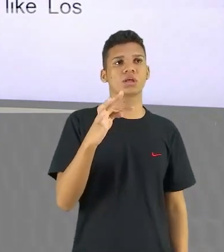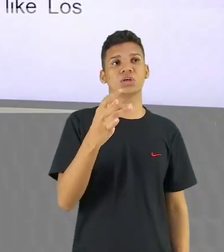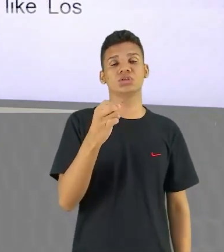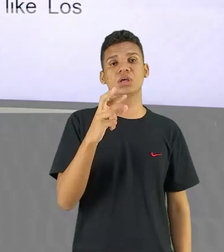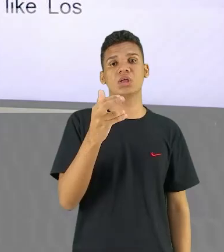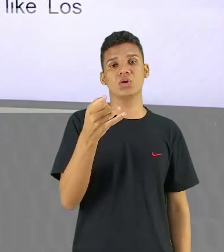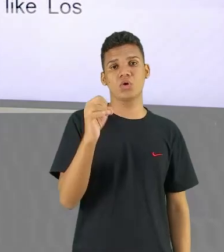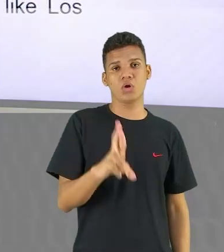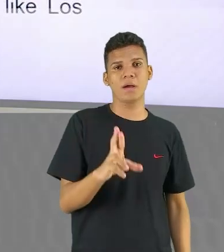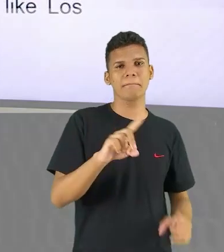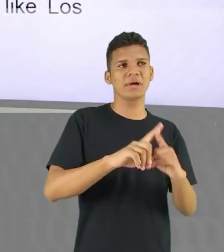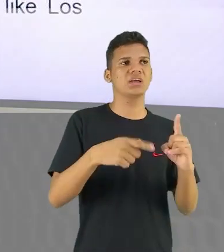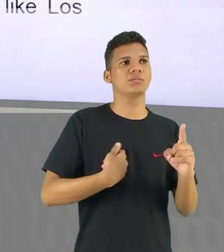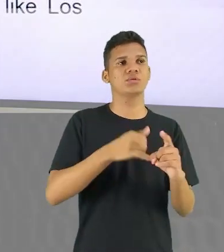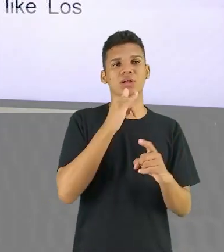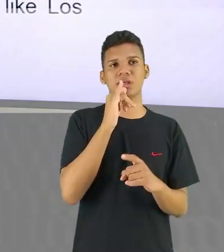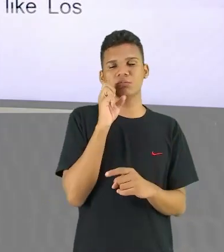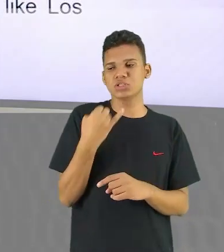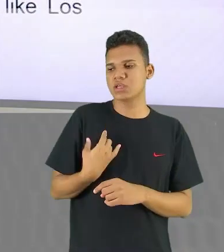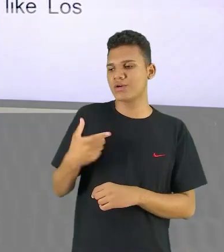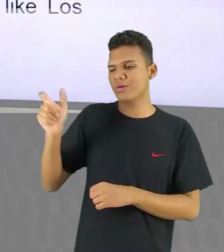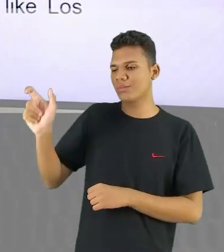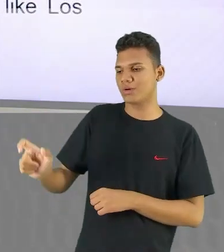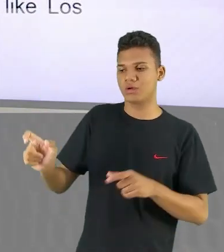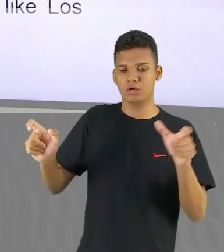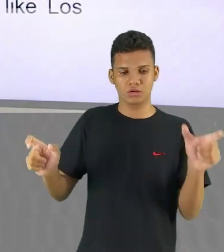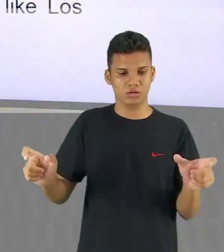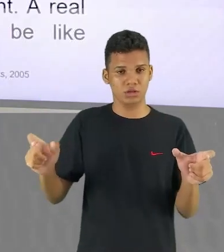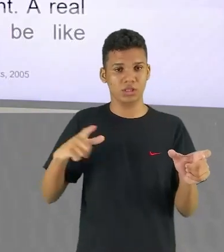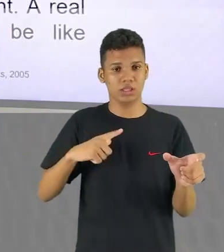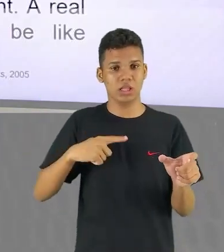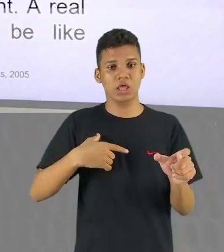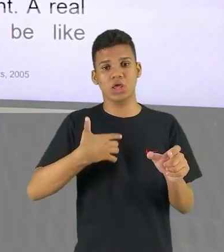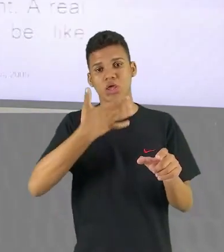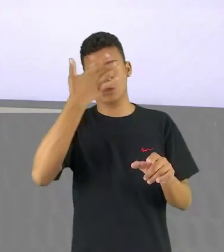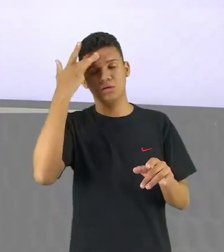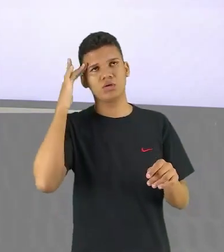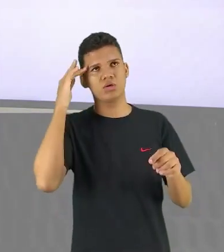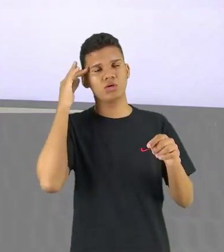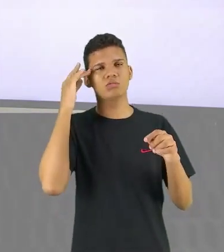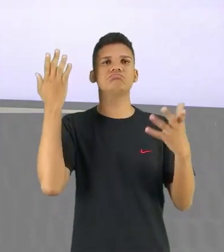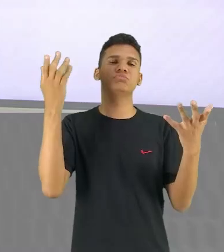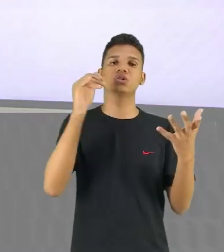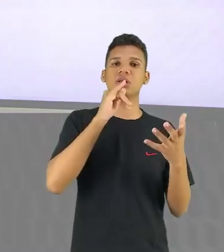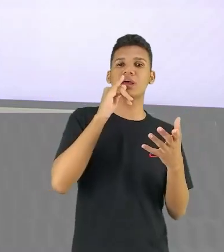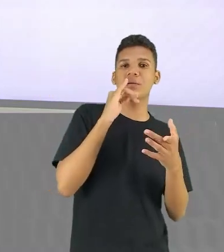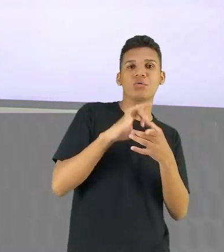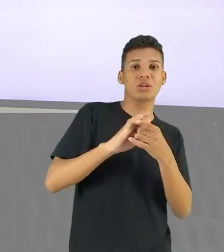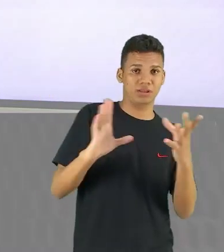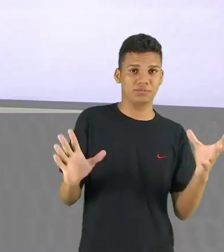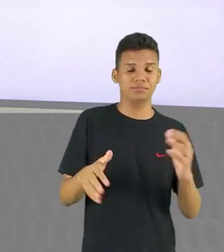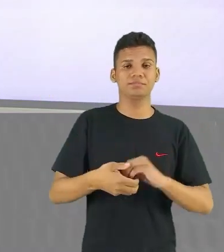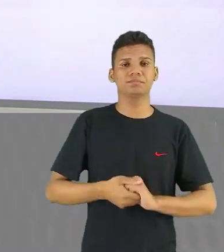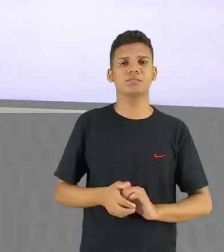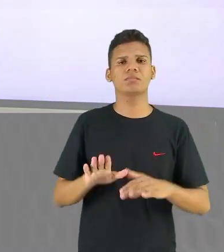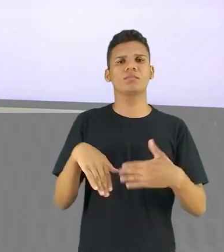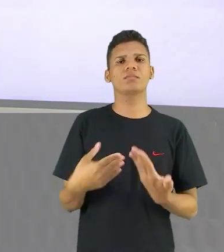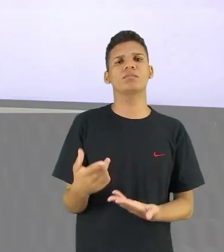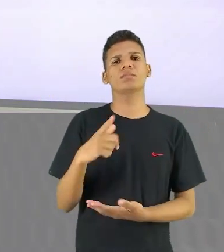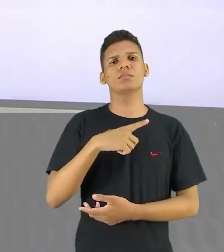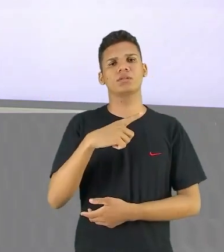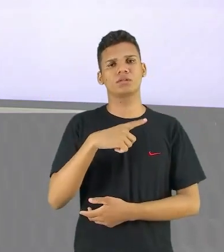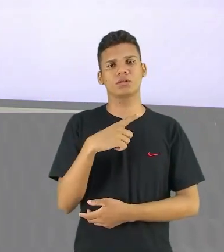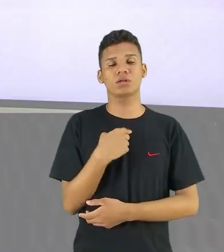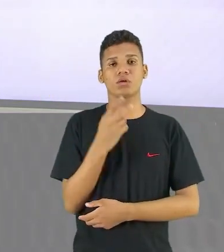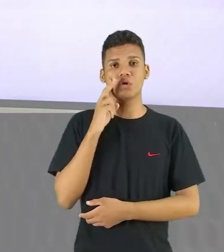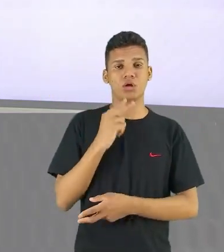Os personagens estão no exterior, em um ambiente aberto. É do Enem de 2021. Considerando-se